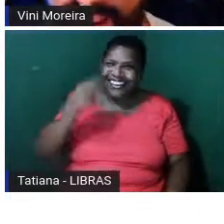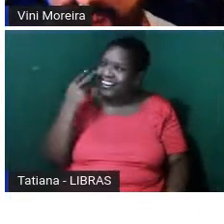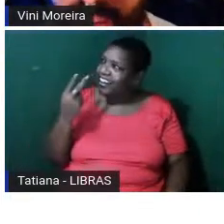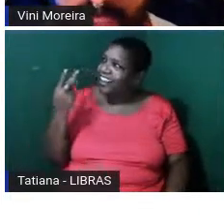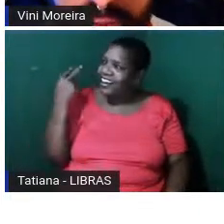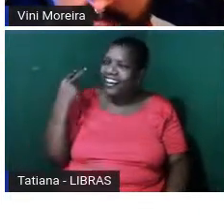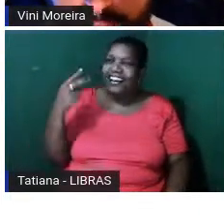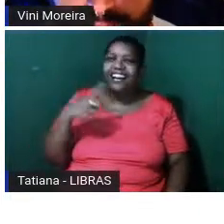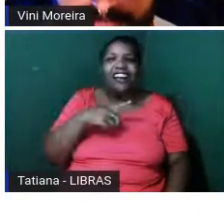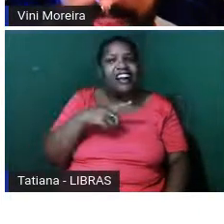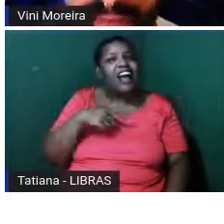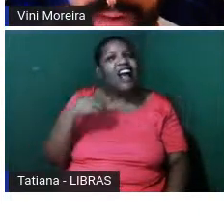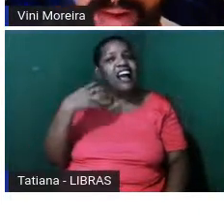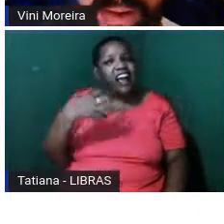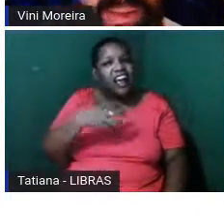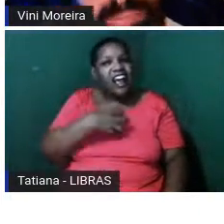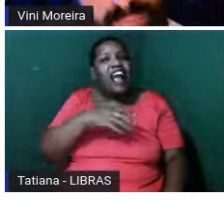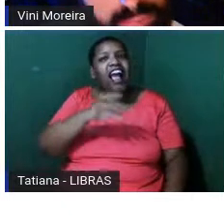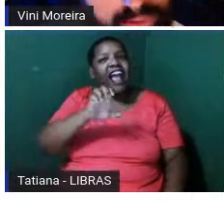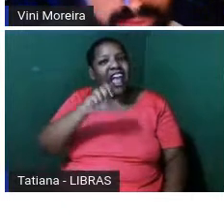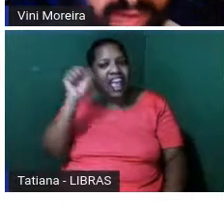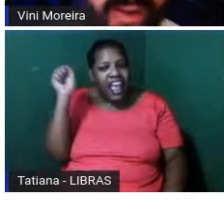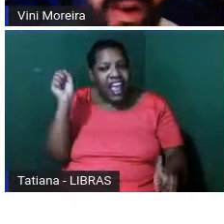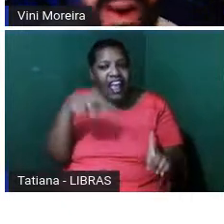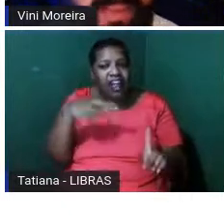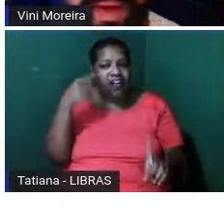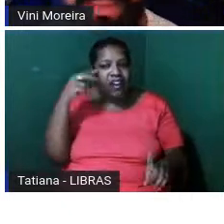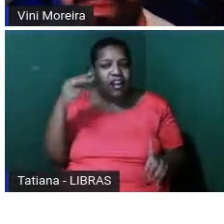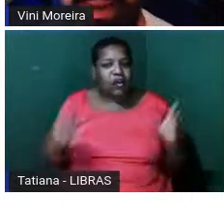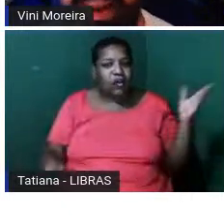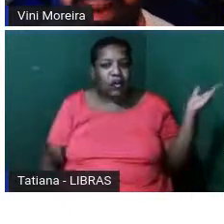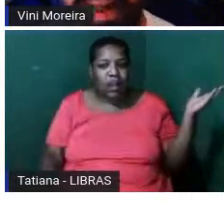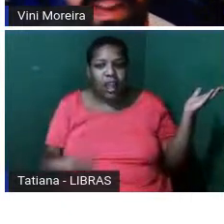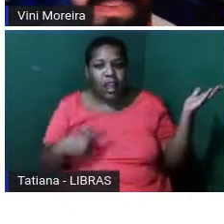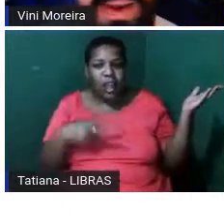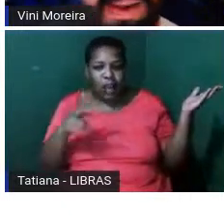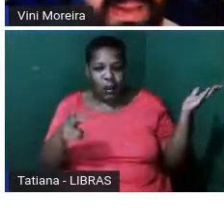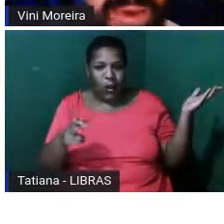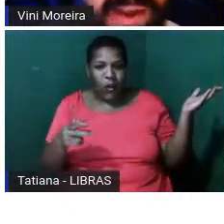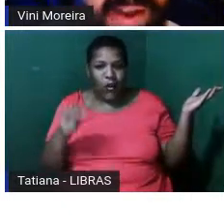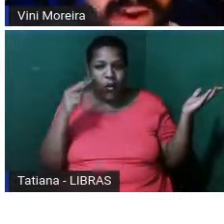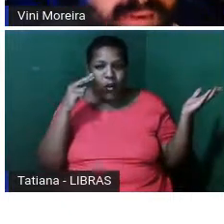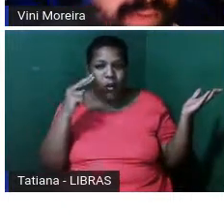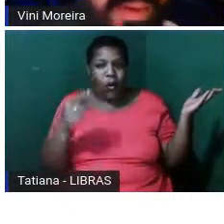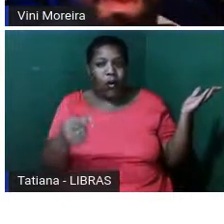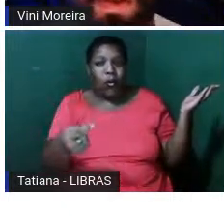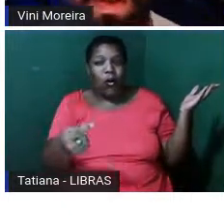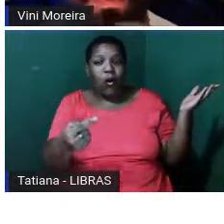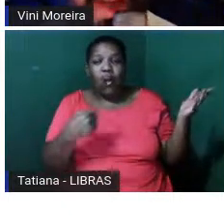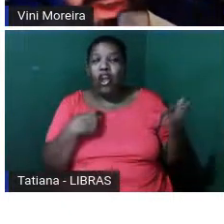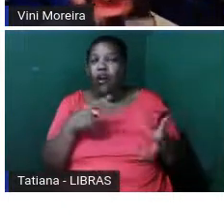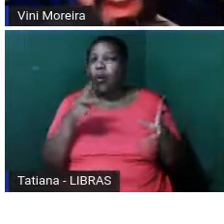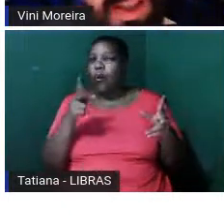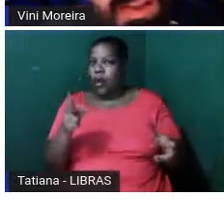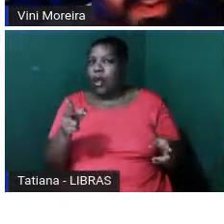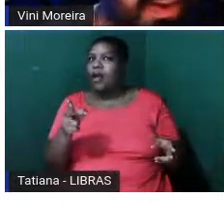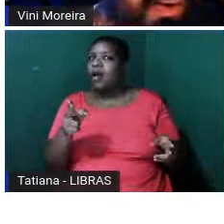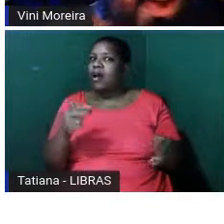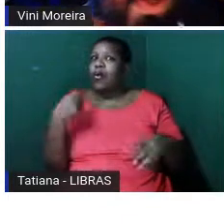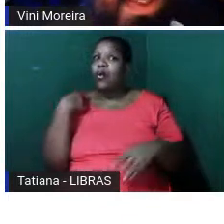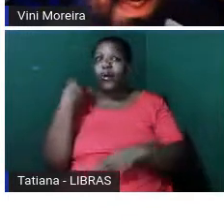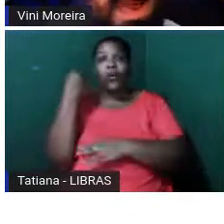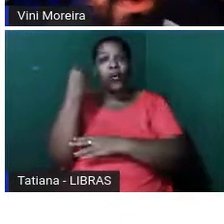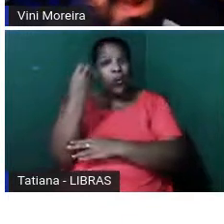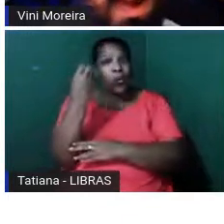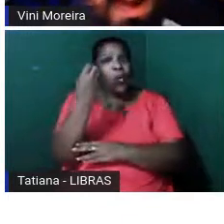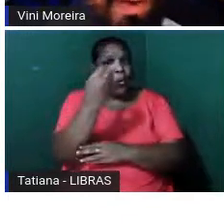trás sendo que o efeito no público é o mesmo esse é feito aqui para gente a mesma coisa que a gente chegando na